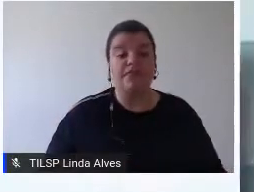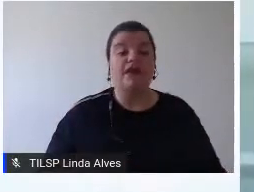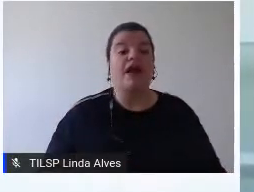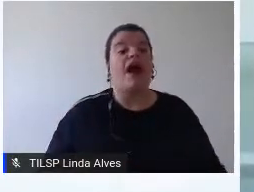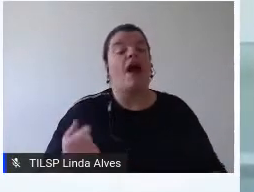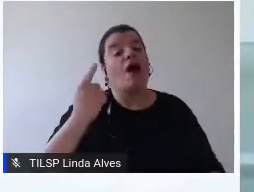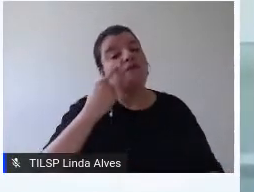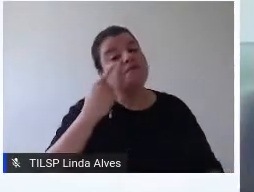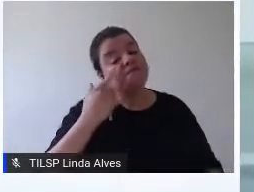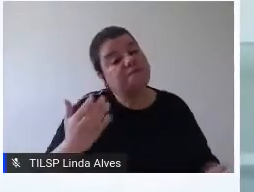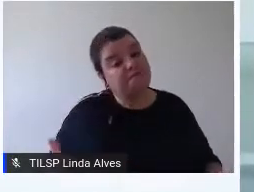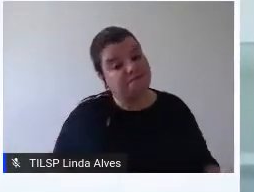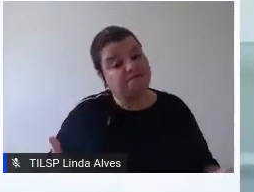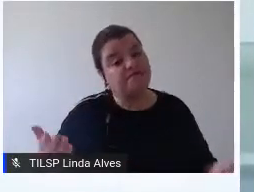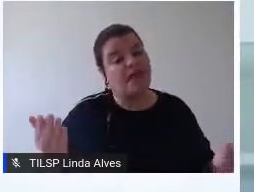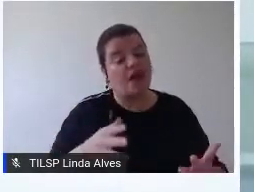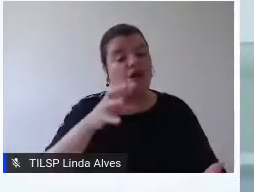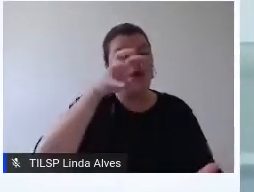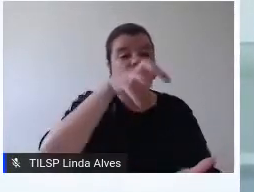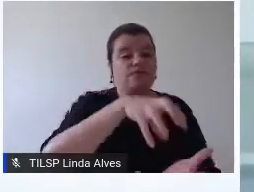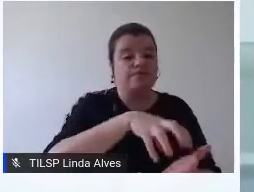ali na Câmara